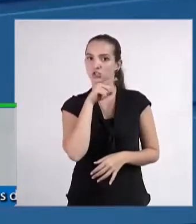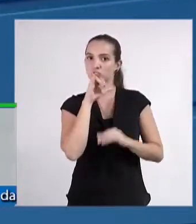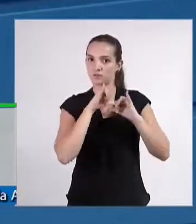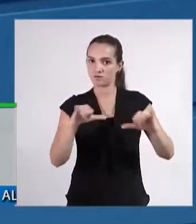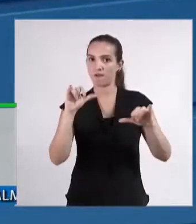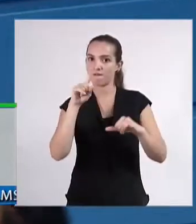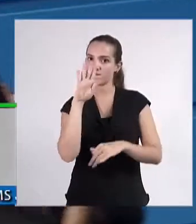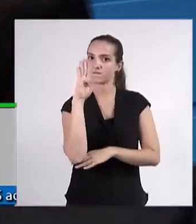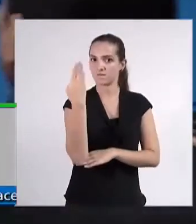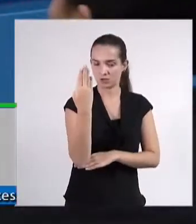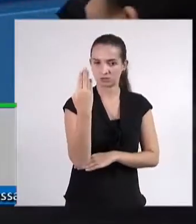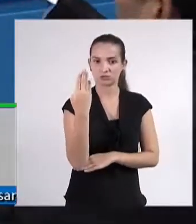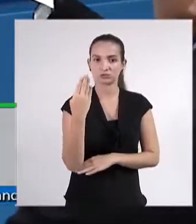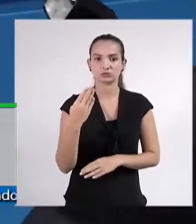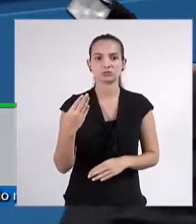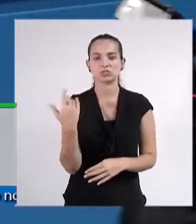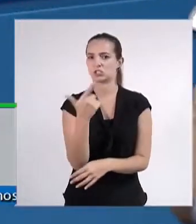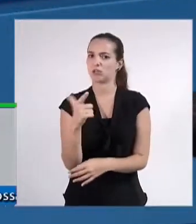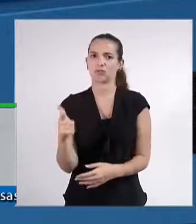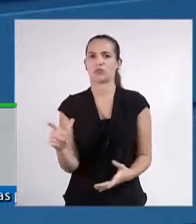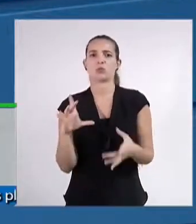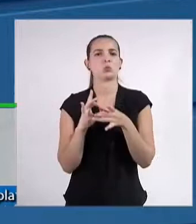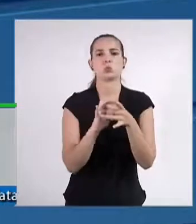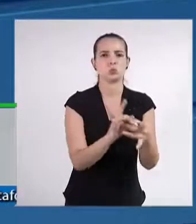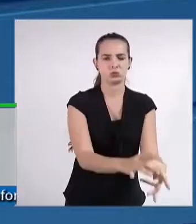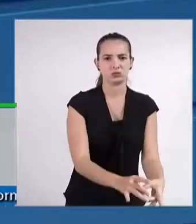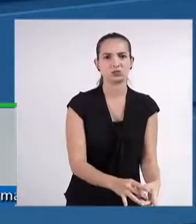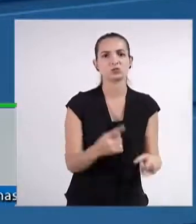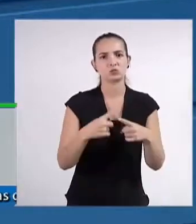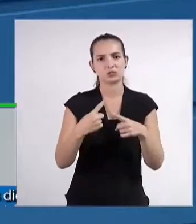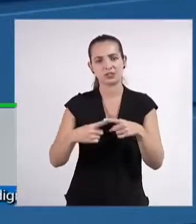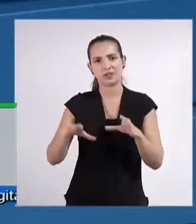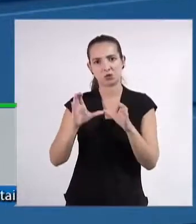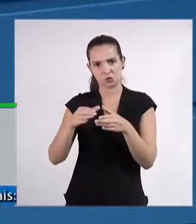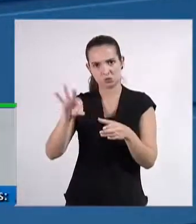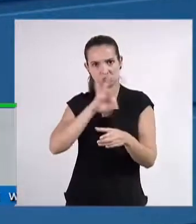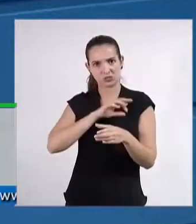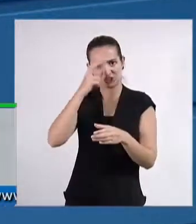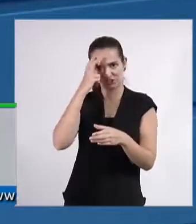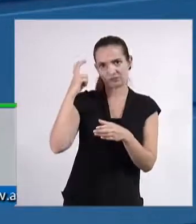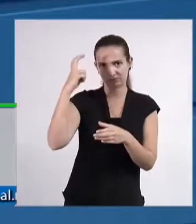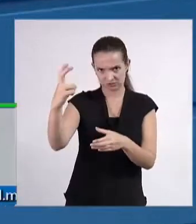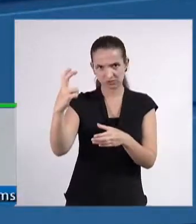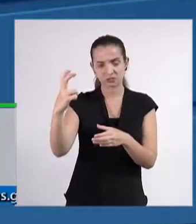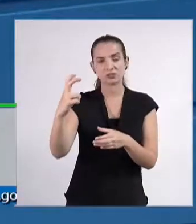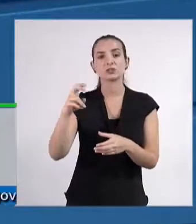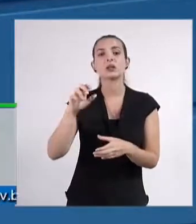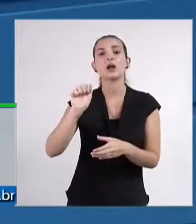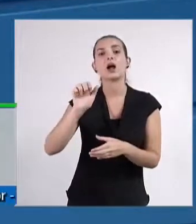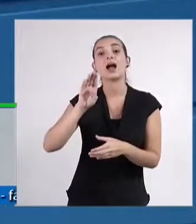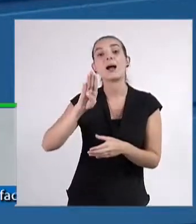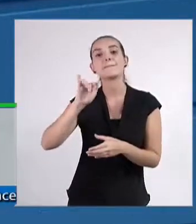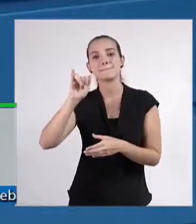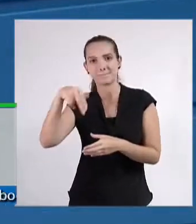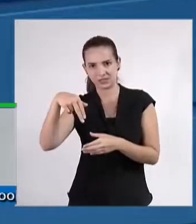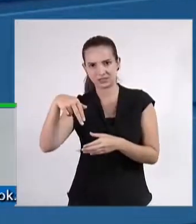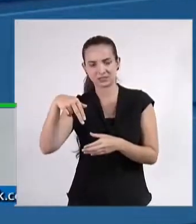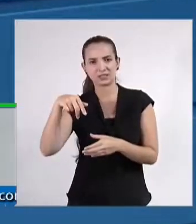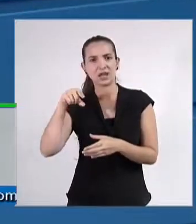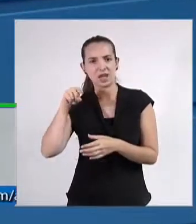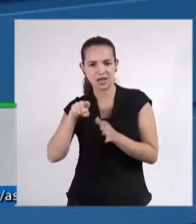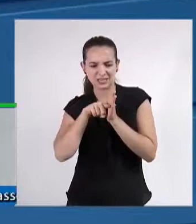de que a informação é descabida, de que a ABIN, que é a Agência Brasileira de Inteligência,